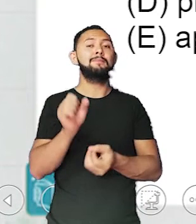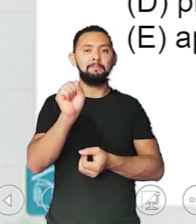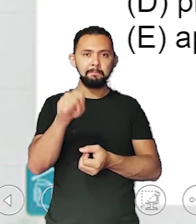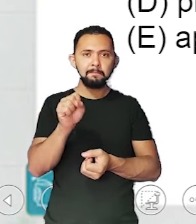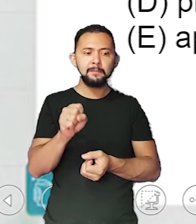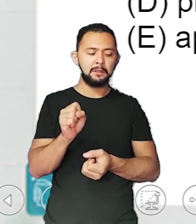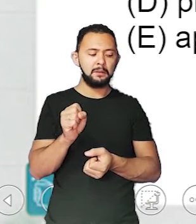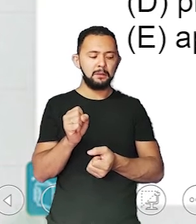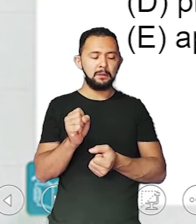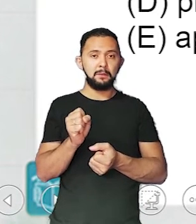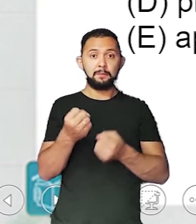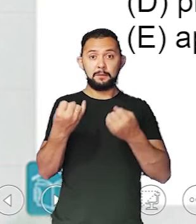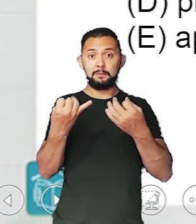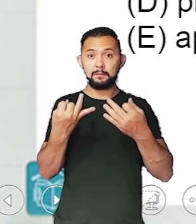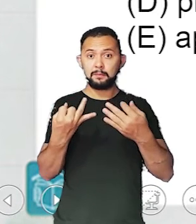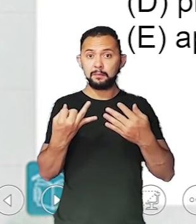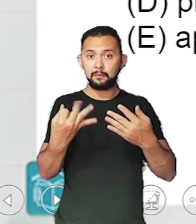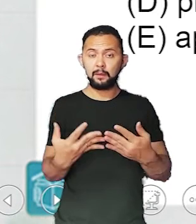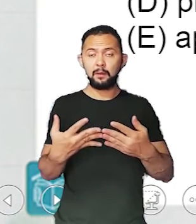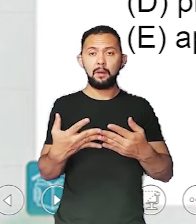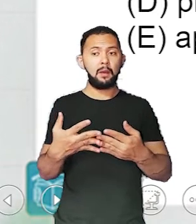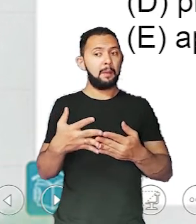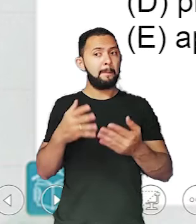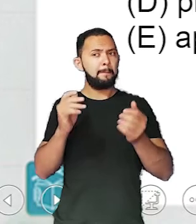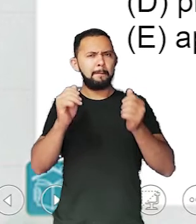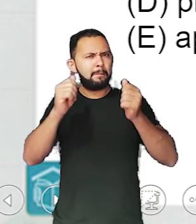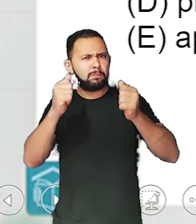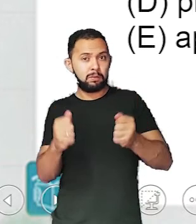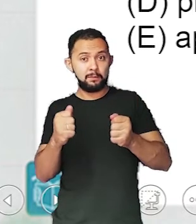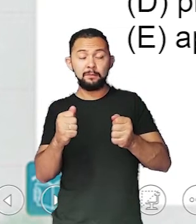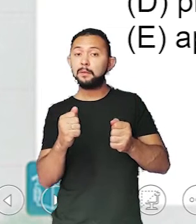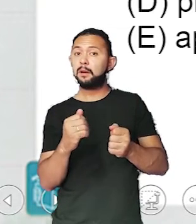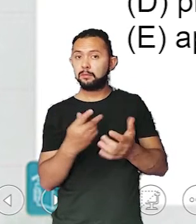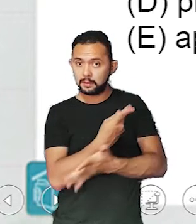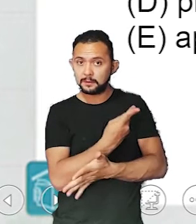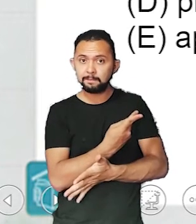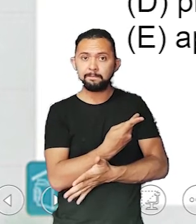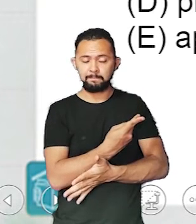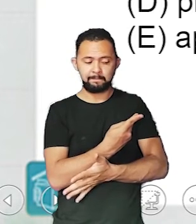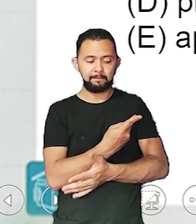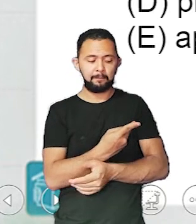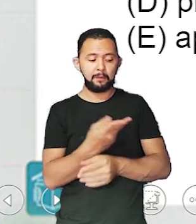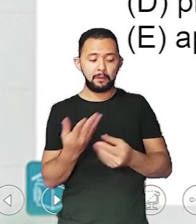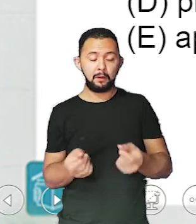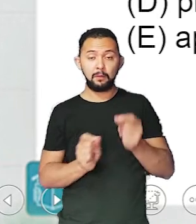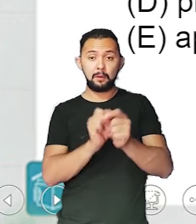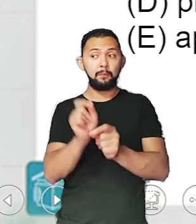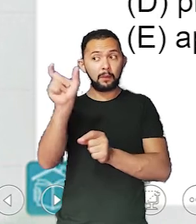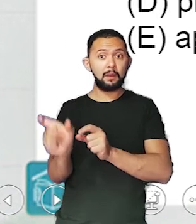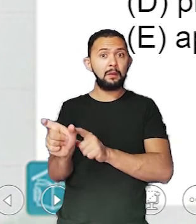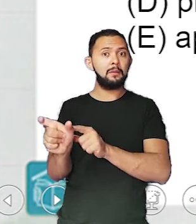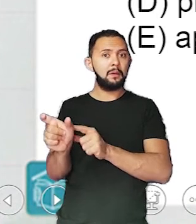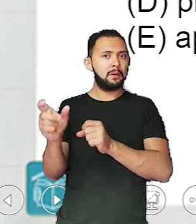disse, olha, foi o que eu falei, ó, que algo é bem provável. E o que é esse algo? A oração toda aqui, né? Que é o sujeito, certo?